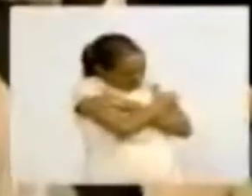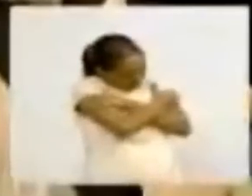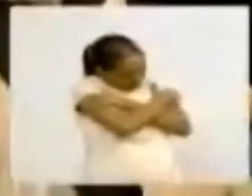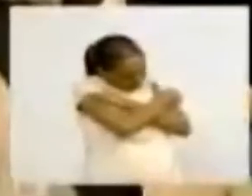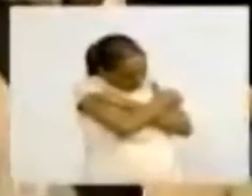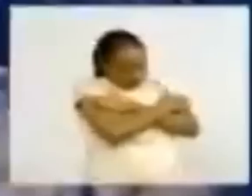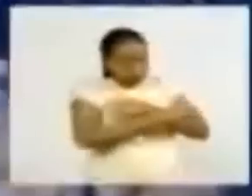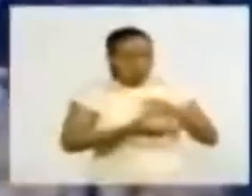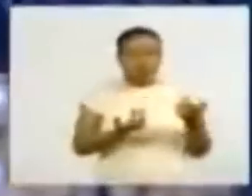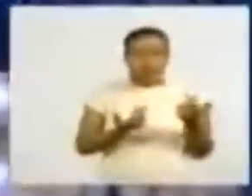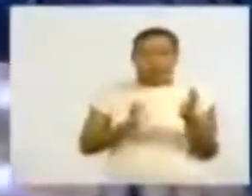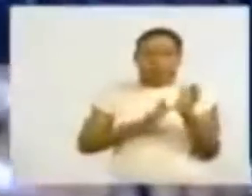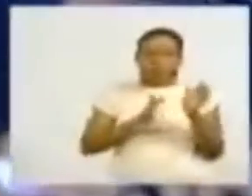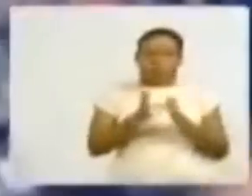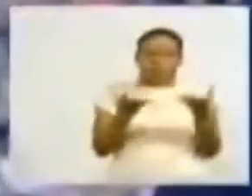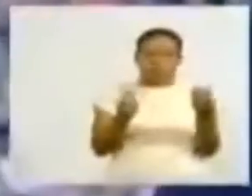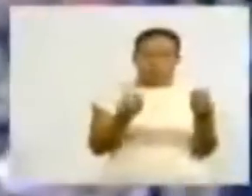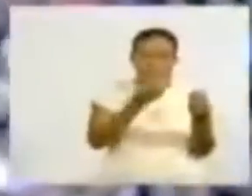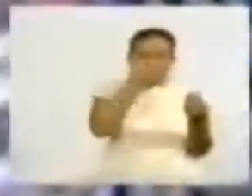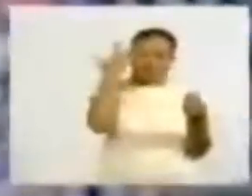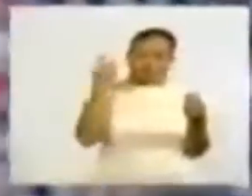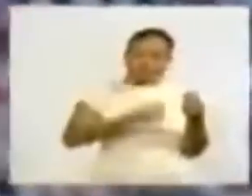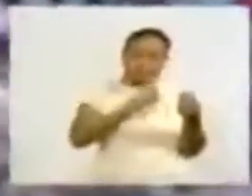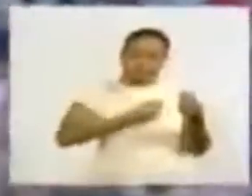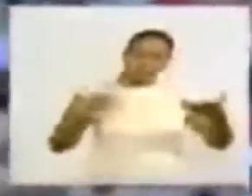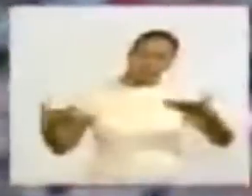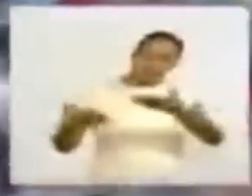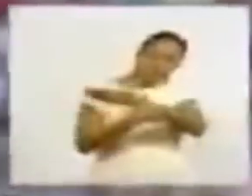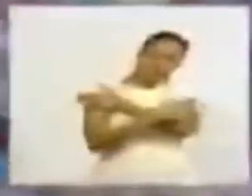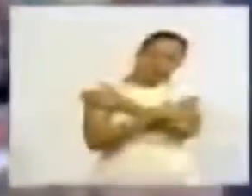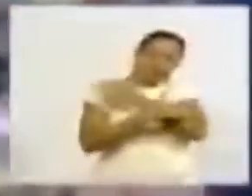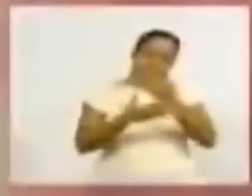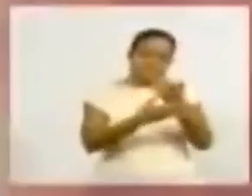Da mesma forma como Jesus abraçou muita gente pela vida fora.